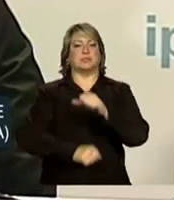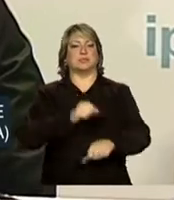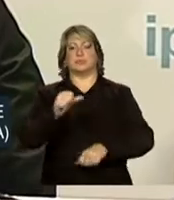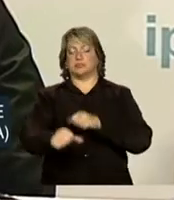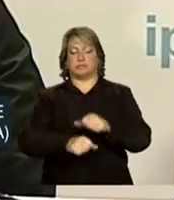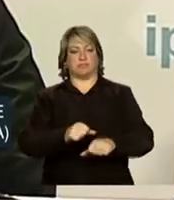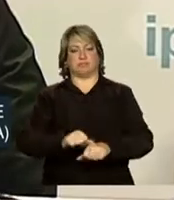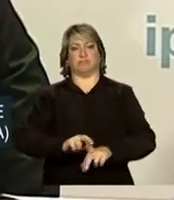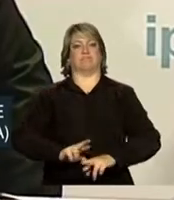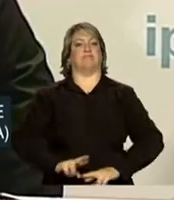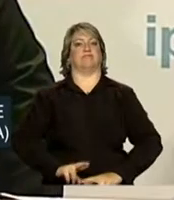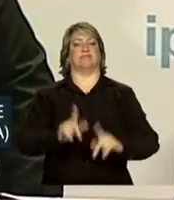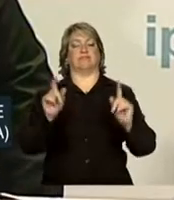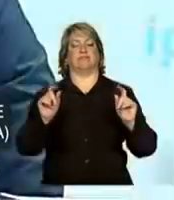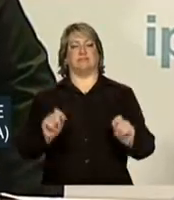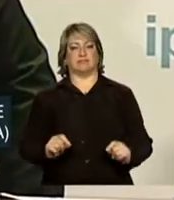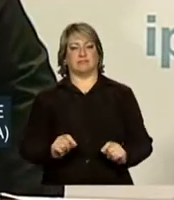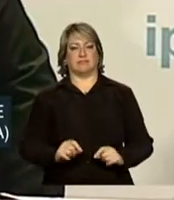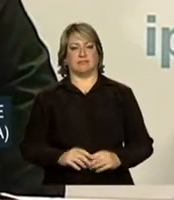fora